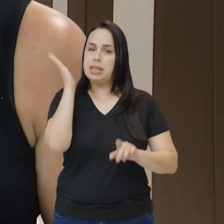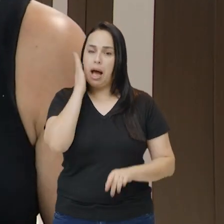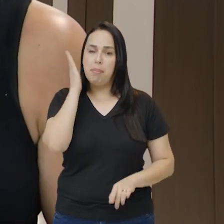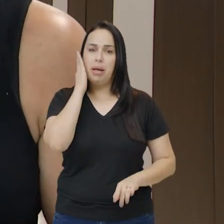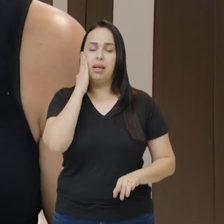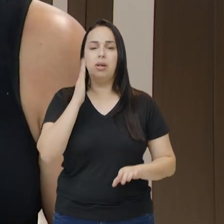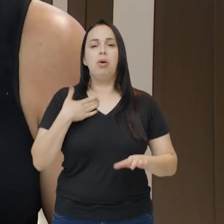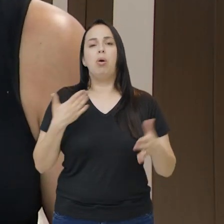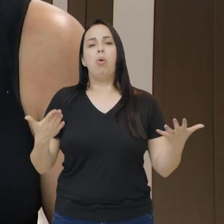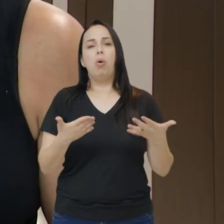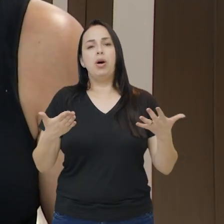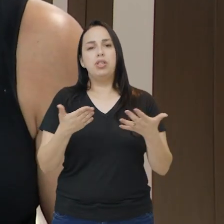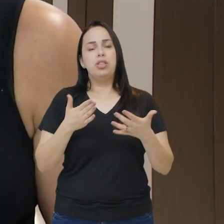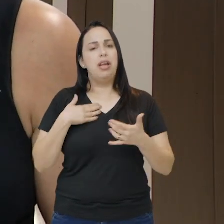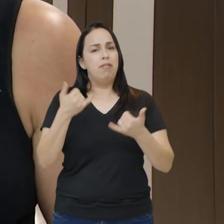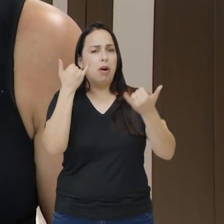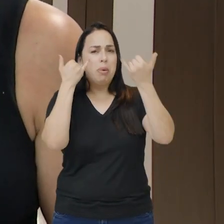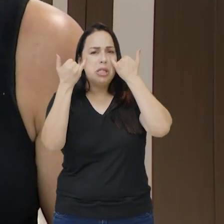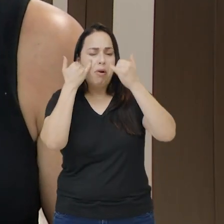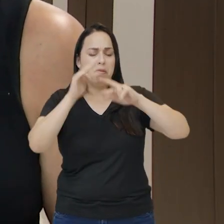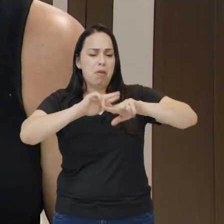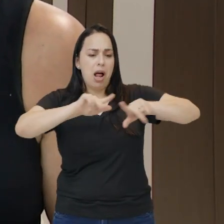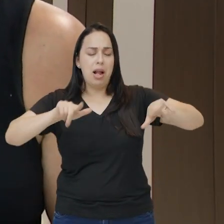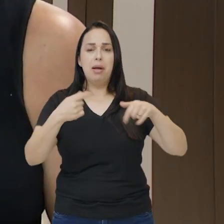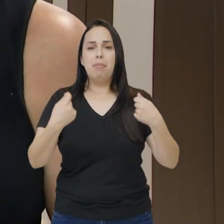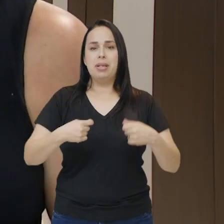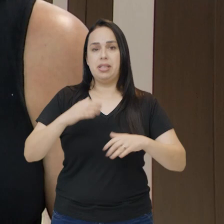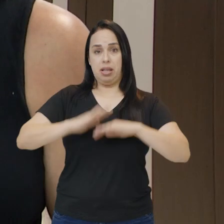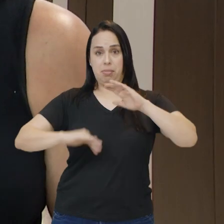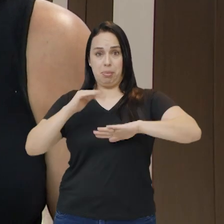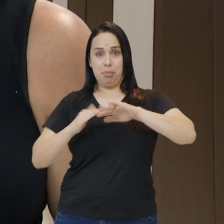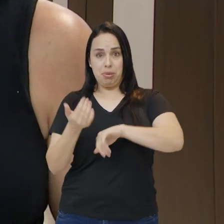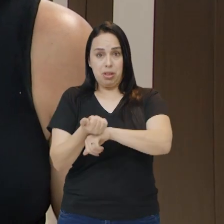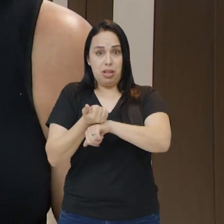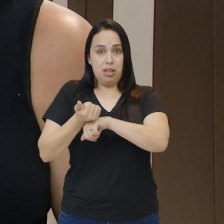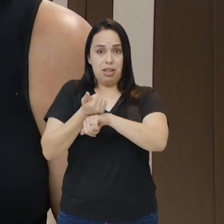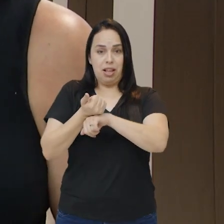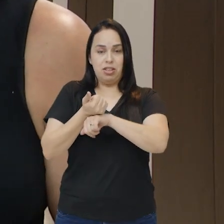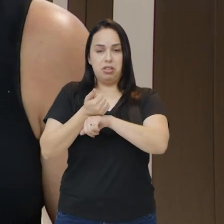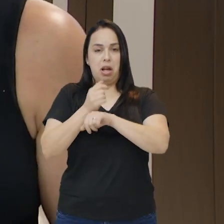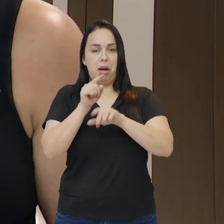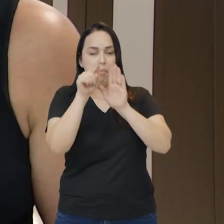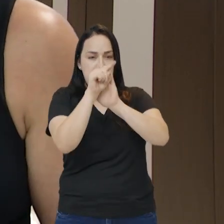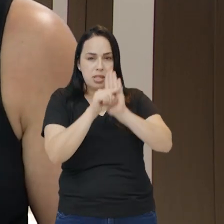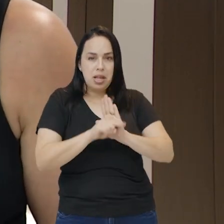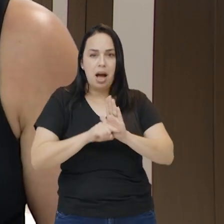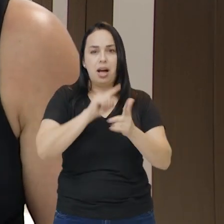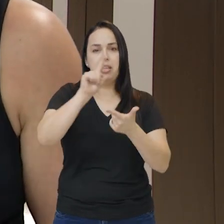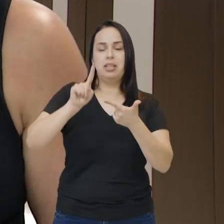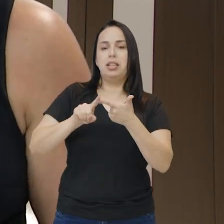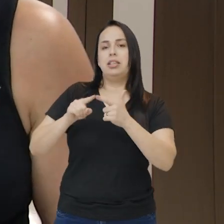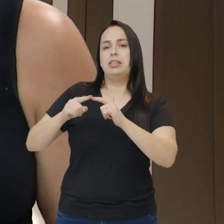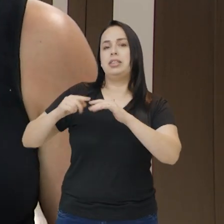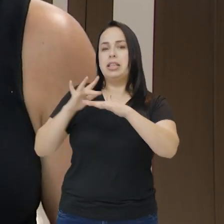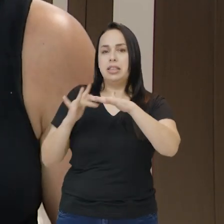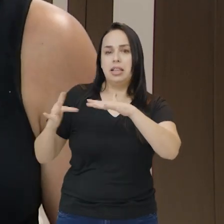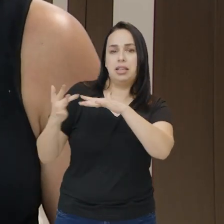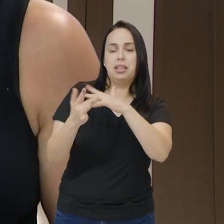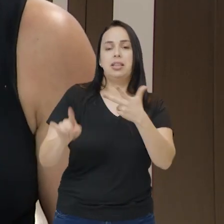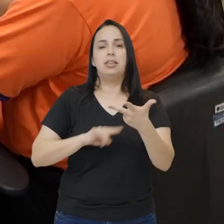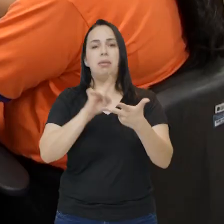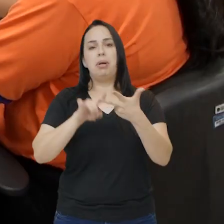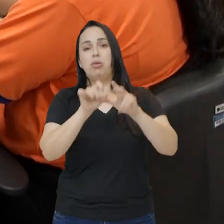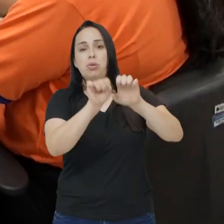gente trabalha, com um leque muito grande de informações. Então, que ele tenha habilidade em buscar informações na internet, nas redes